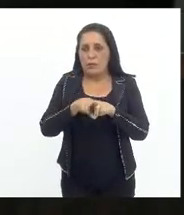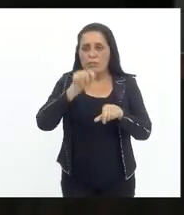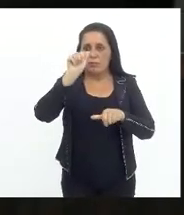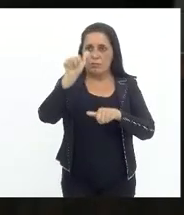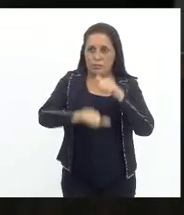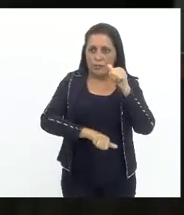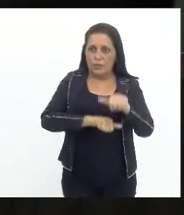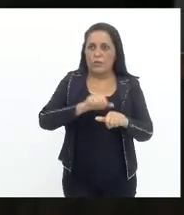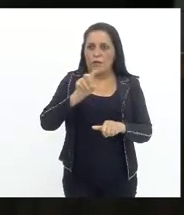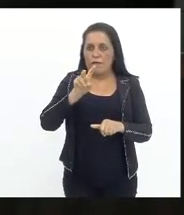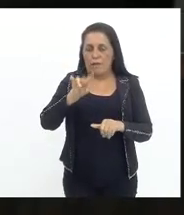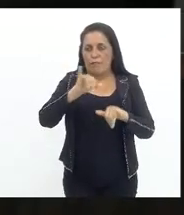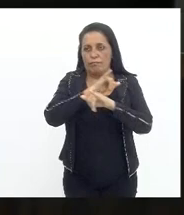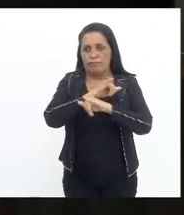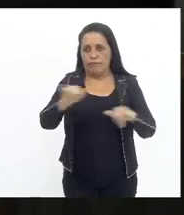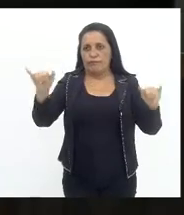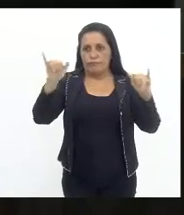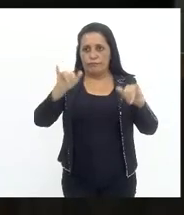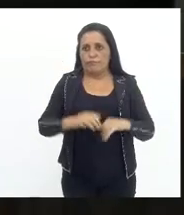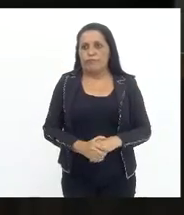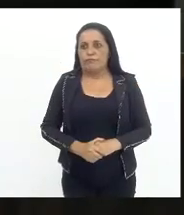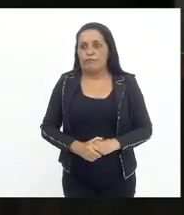vai à publicação.